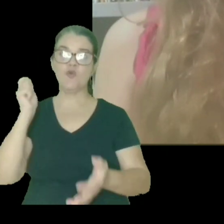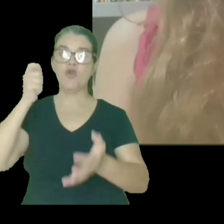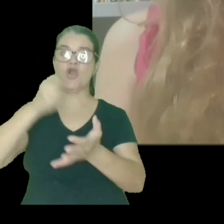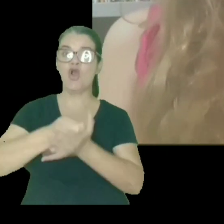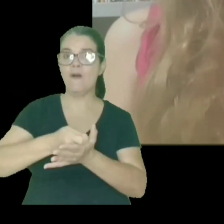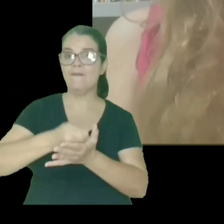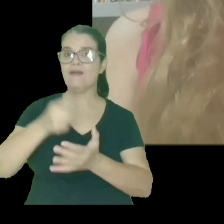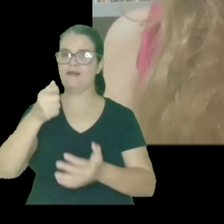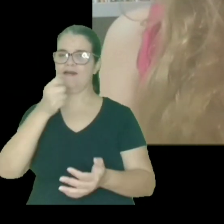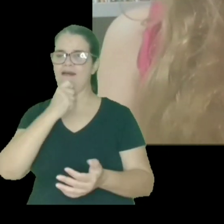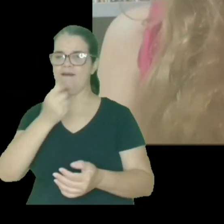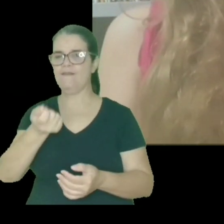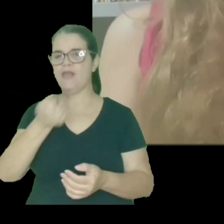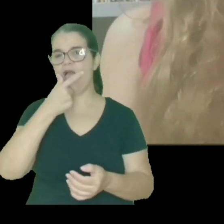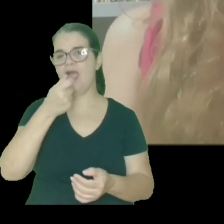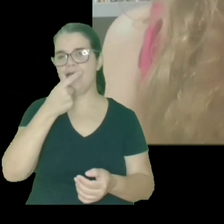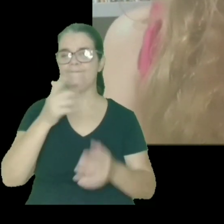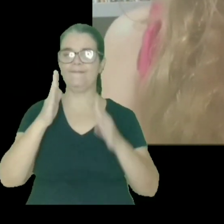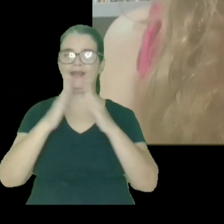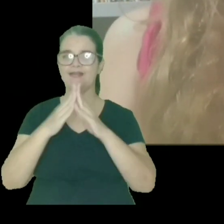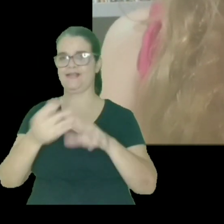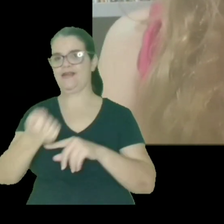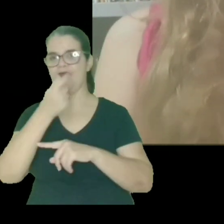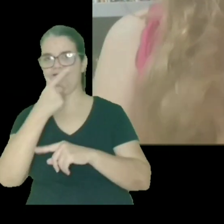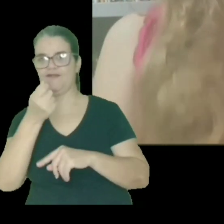depressa um remédio na farmácia.